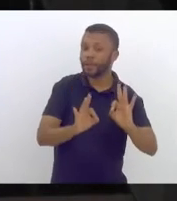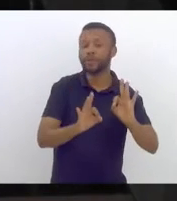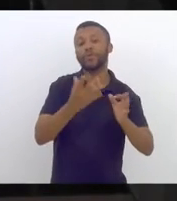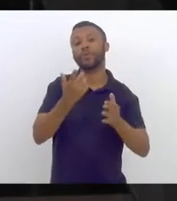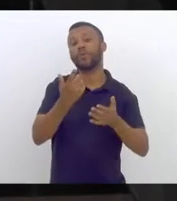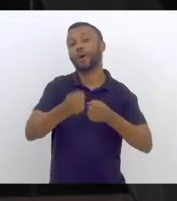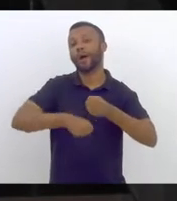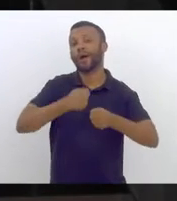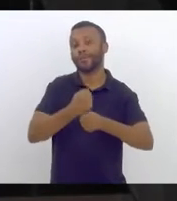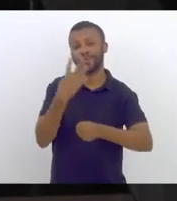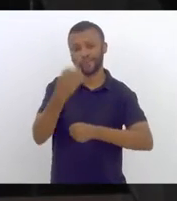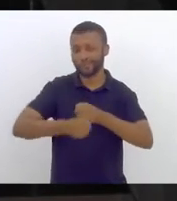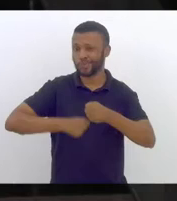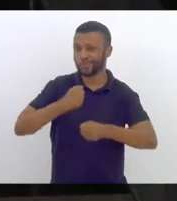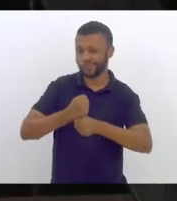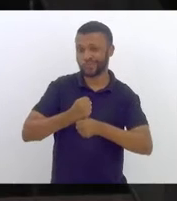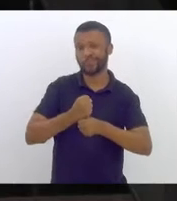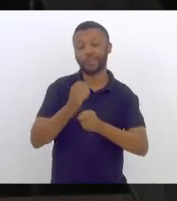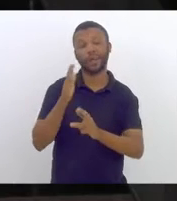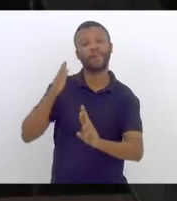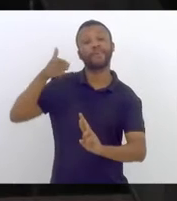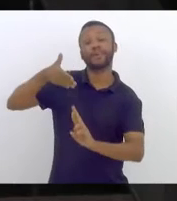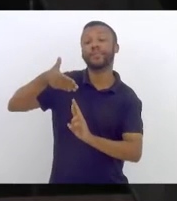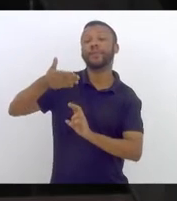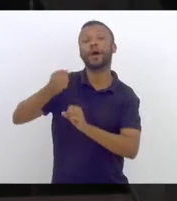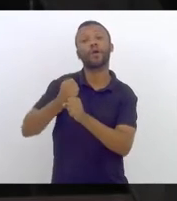do exercício de 2023.